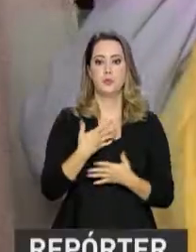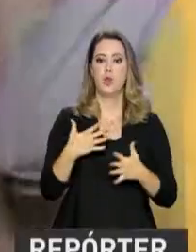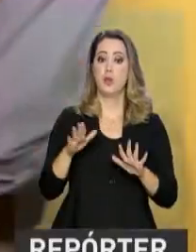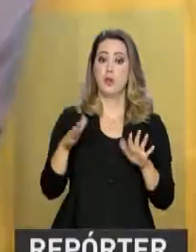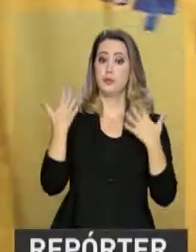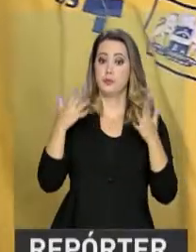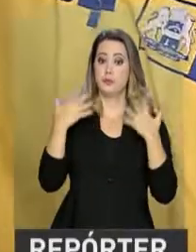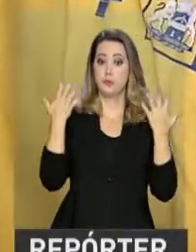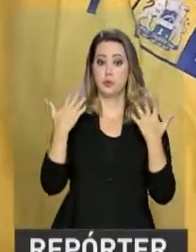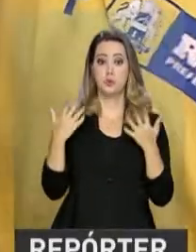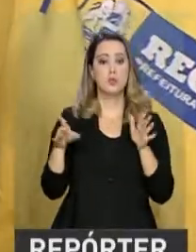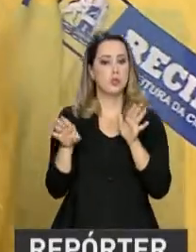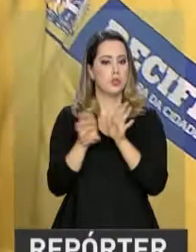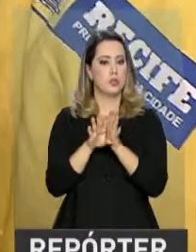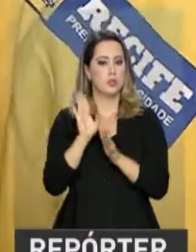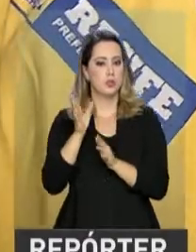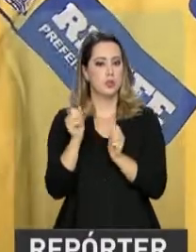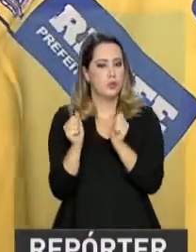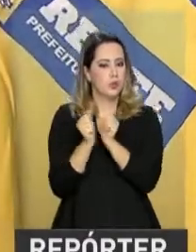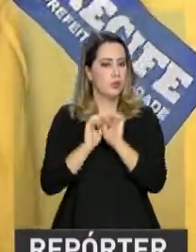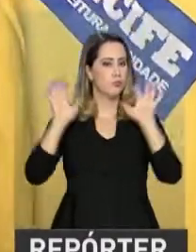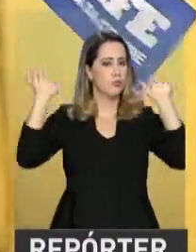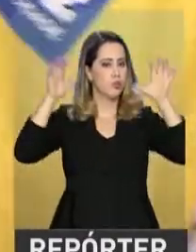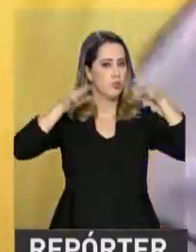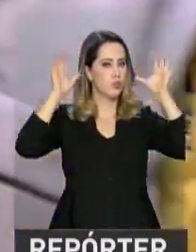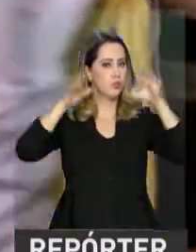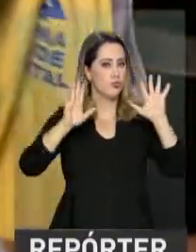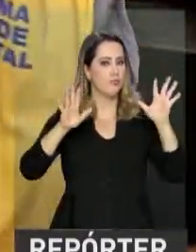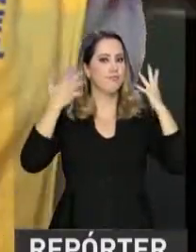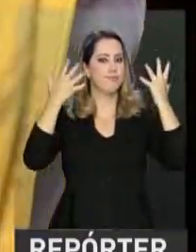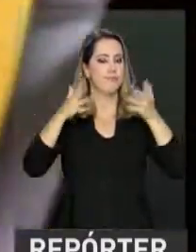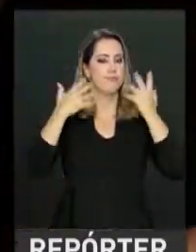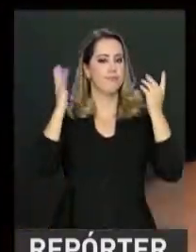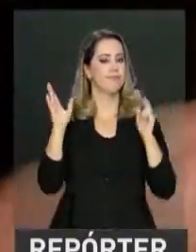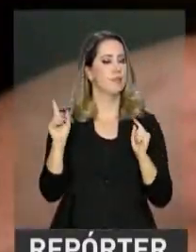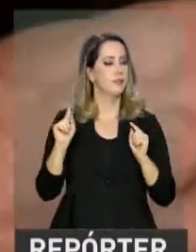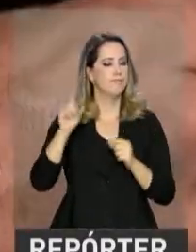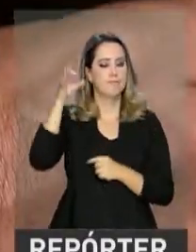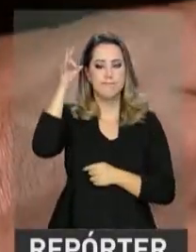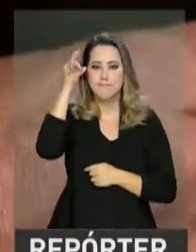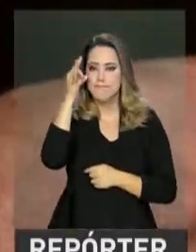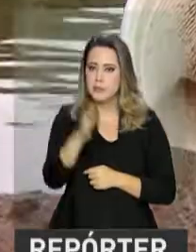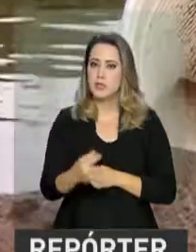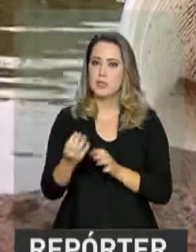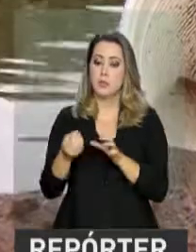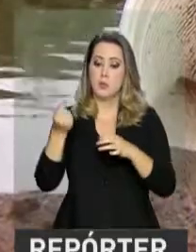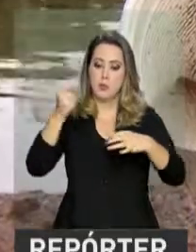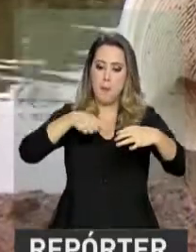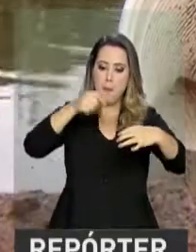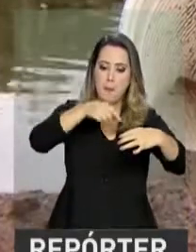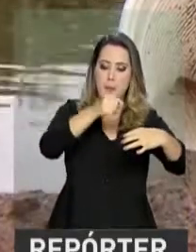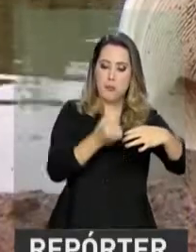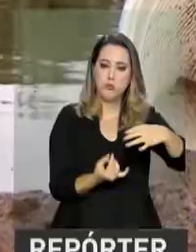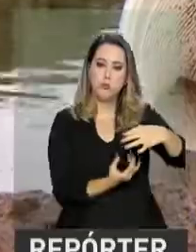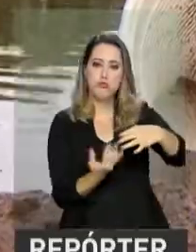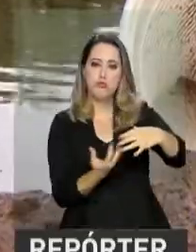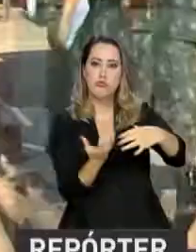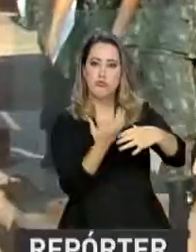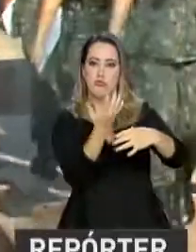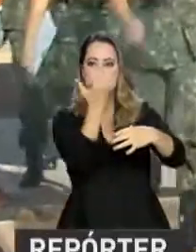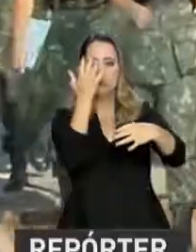e com ele o período de chuvas e calor combinação o ideal para a proliferação do mosquito aedes